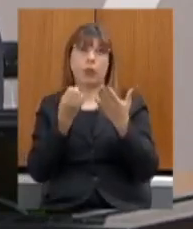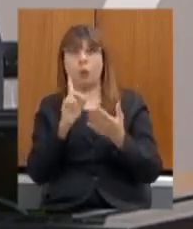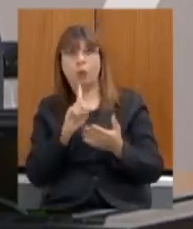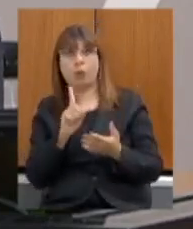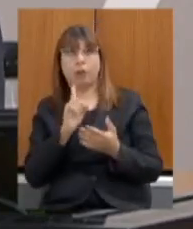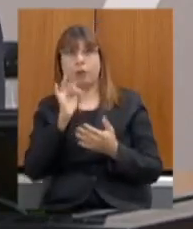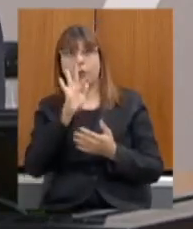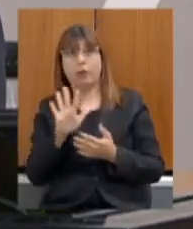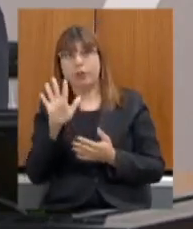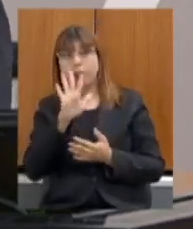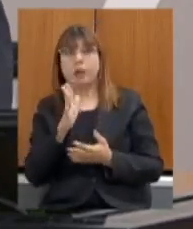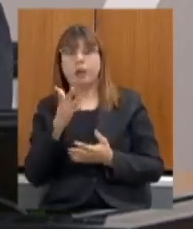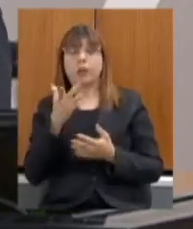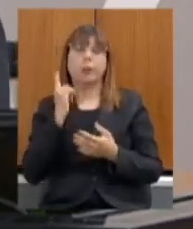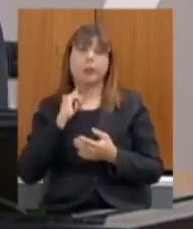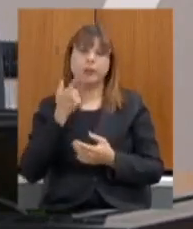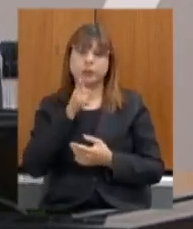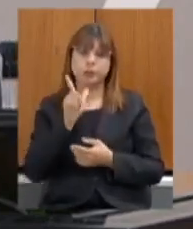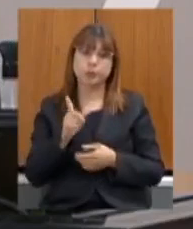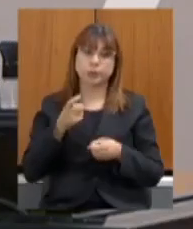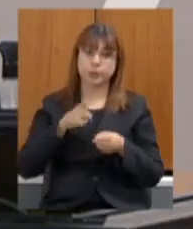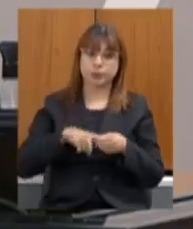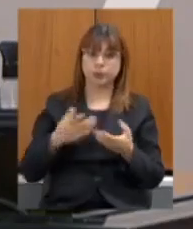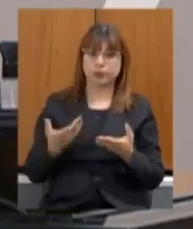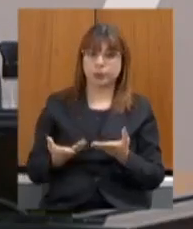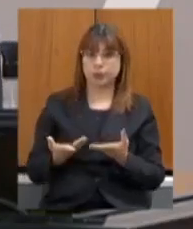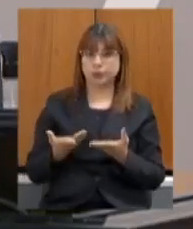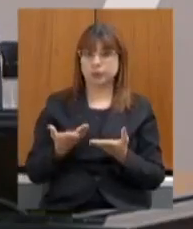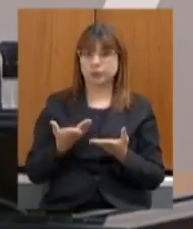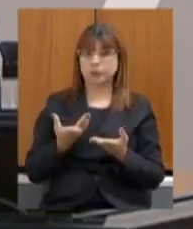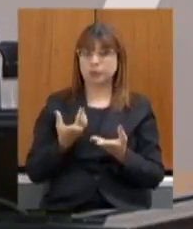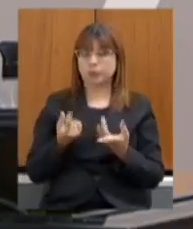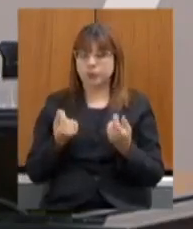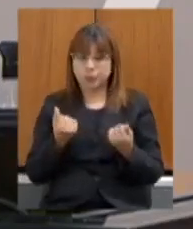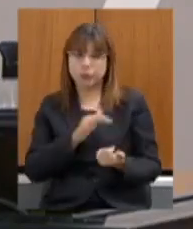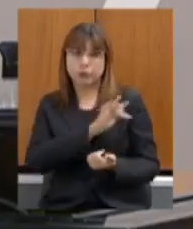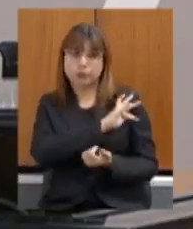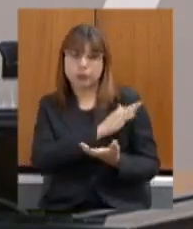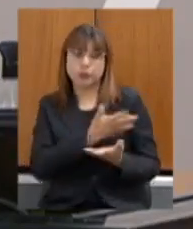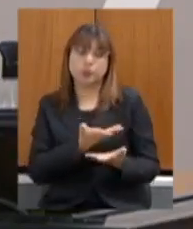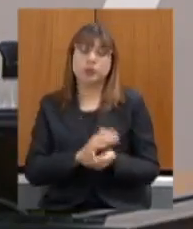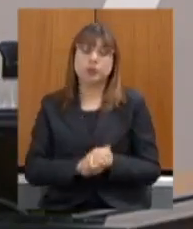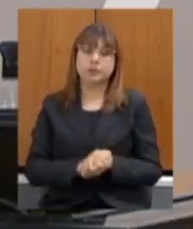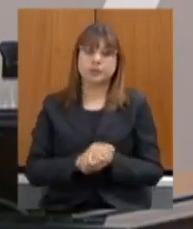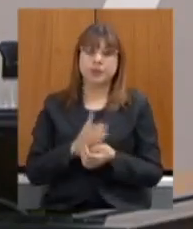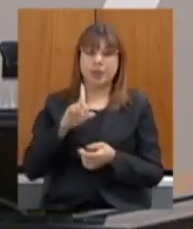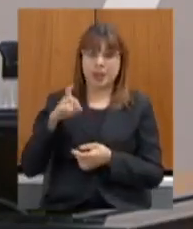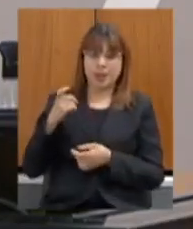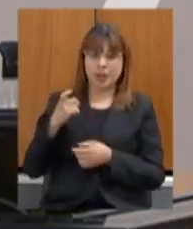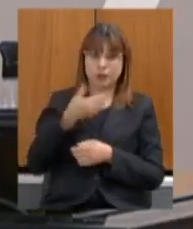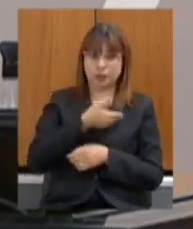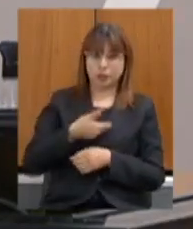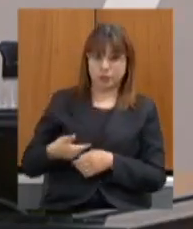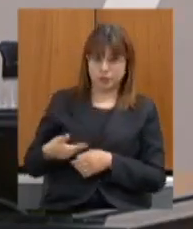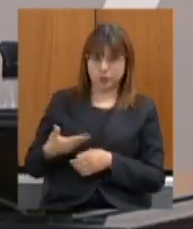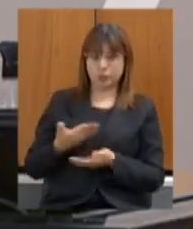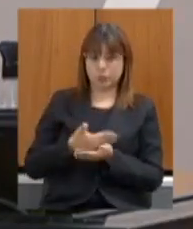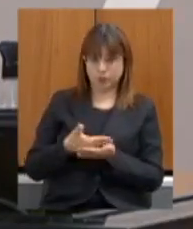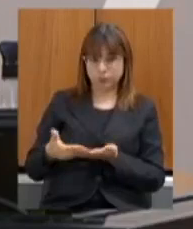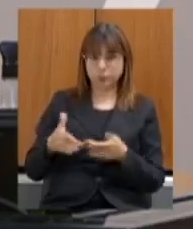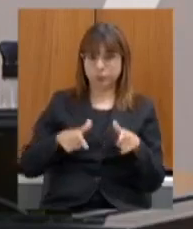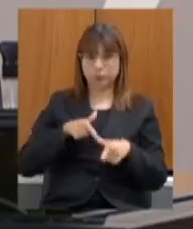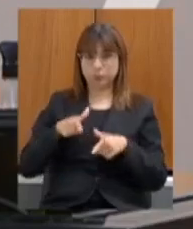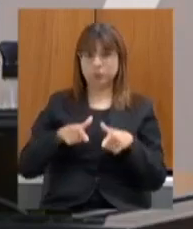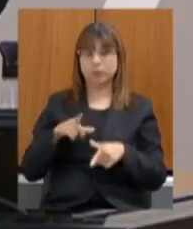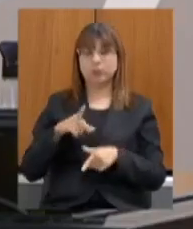financeiramente nessa relação com o governo federal. Veja que quando o ex-governador assumiu, ele tinha